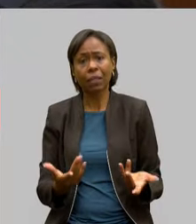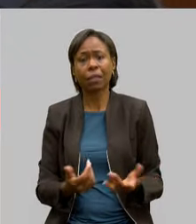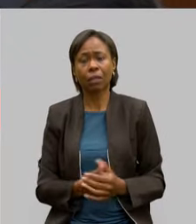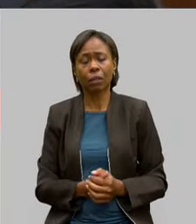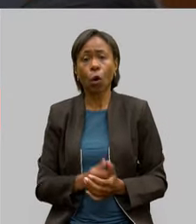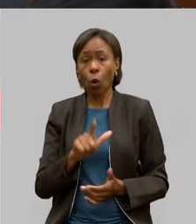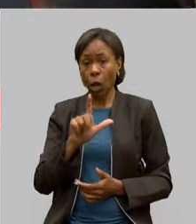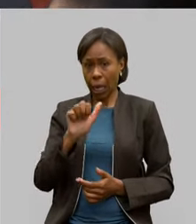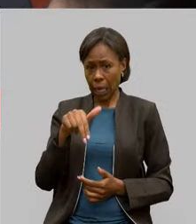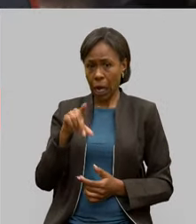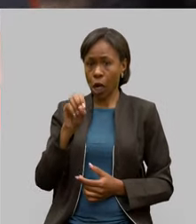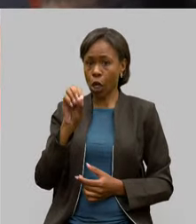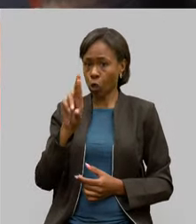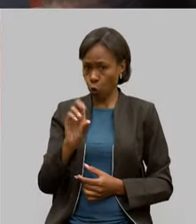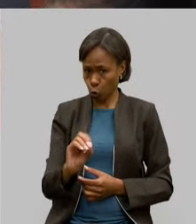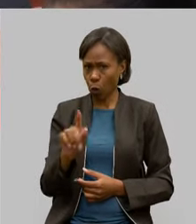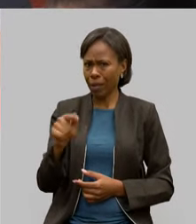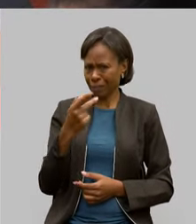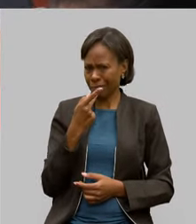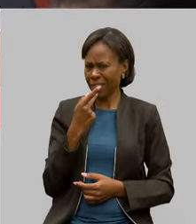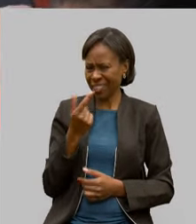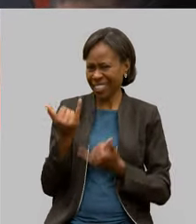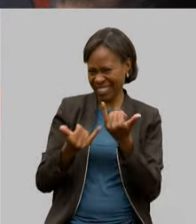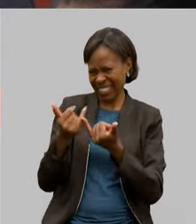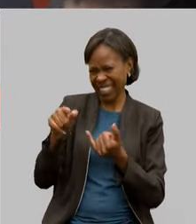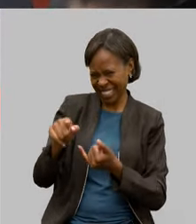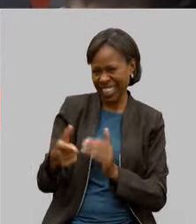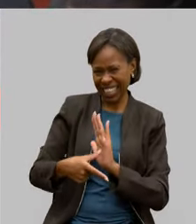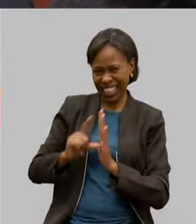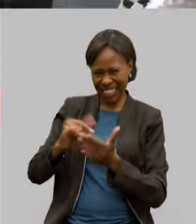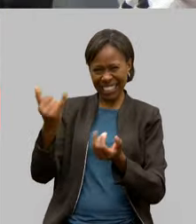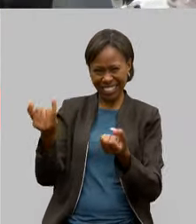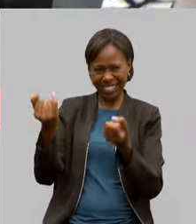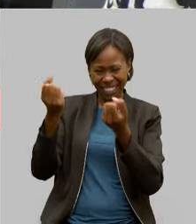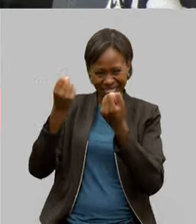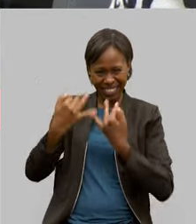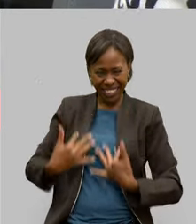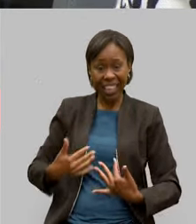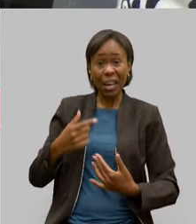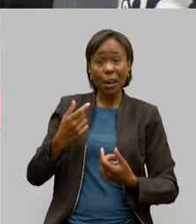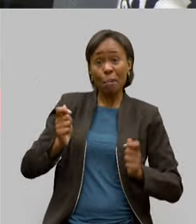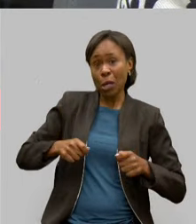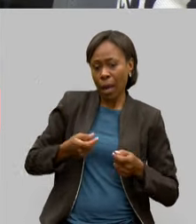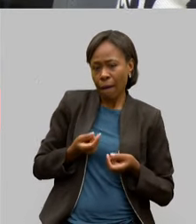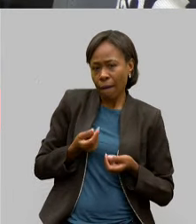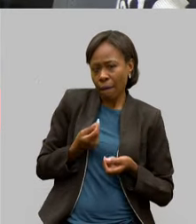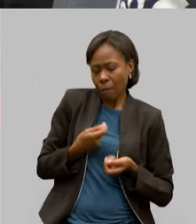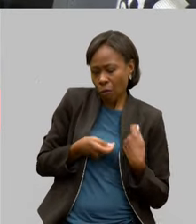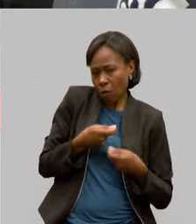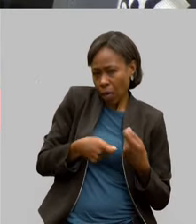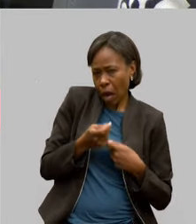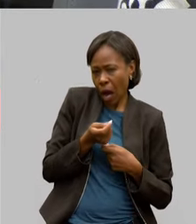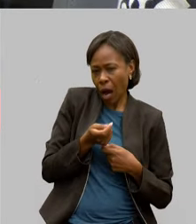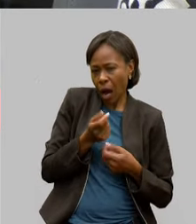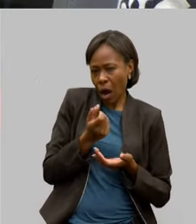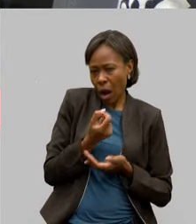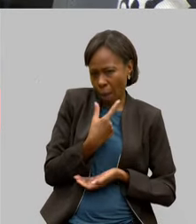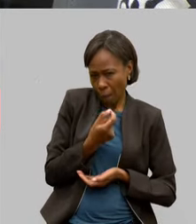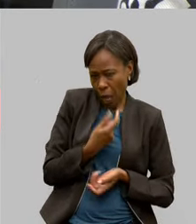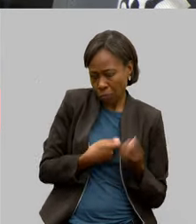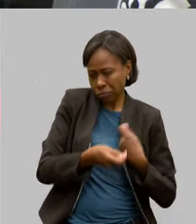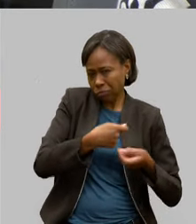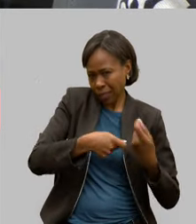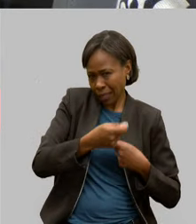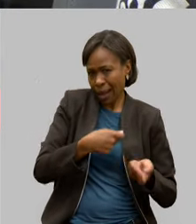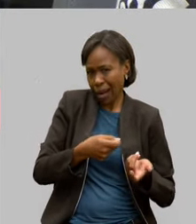Leandro falou aqui ele até brincou que tava ensinando como que podia traficar né o medicamento de fora para dentro e ele tá certíssimo